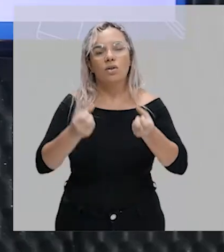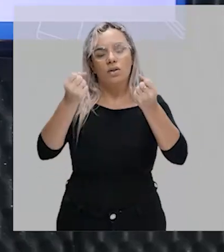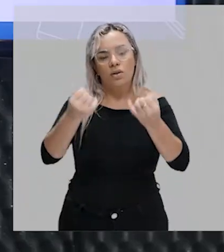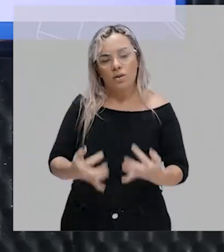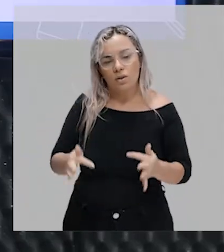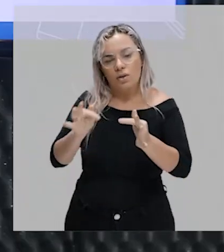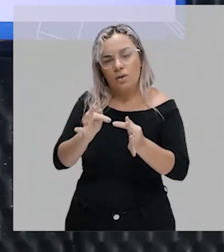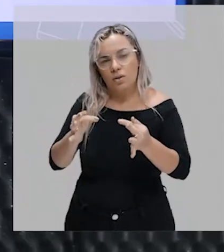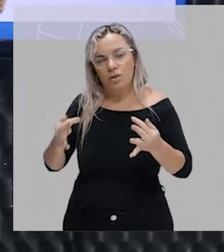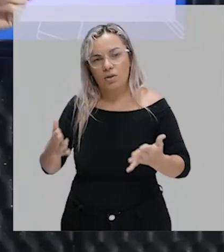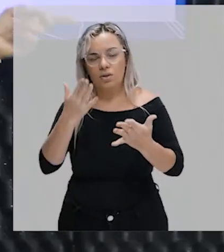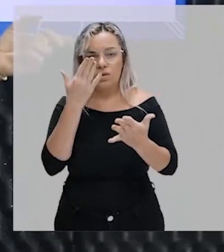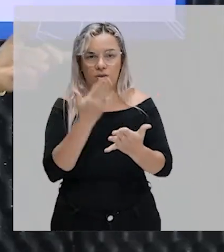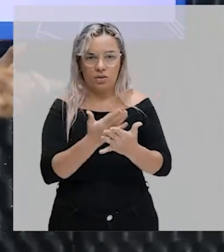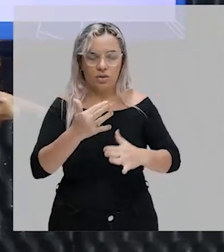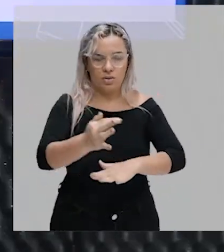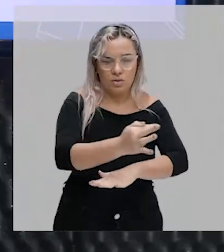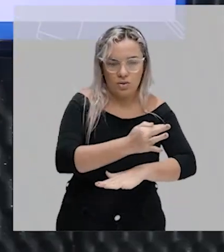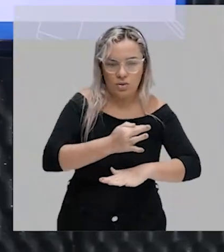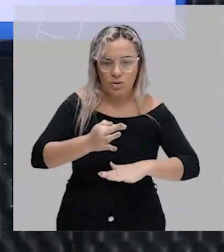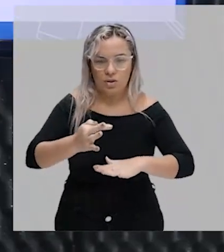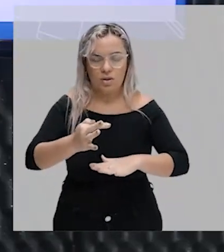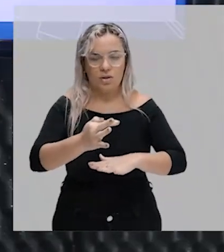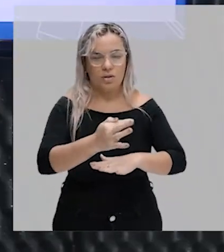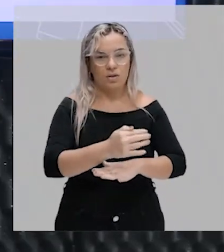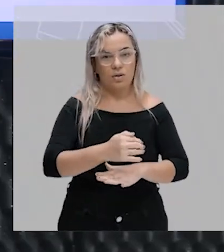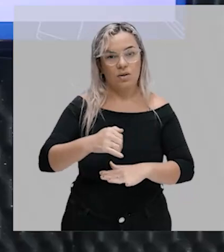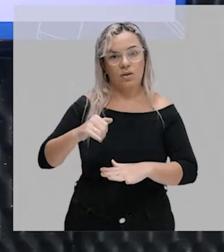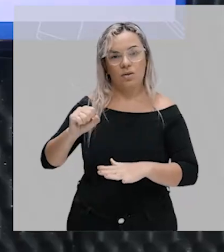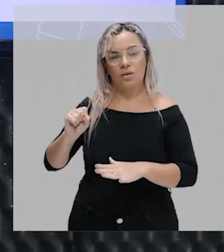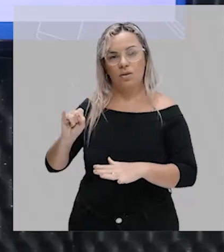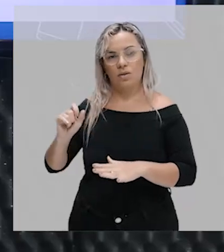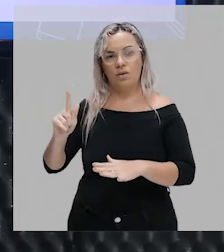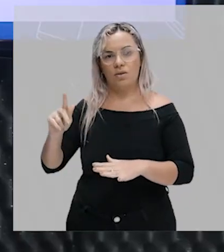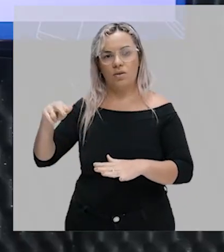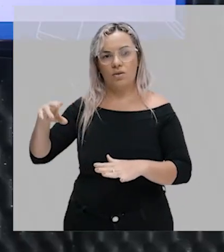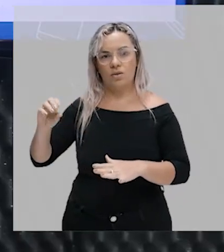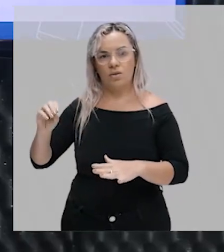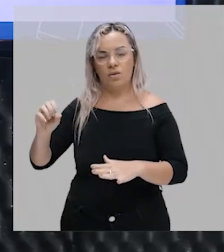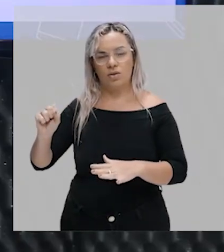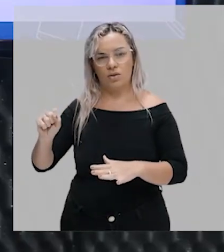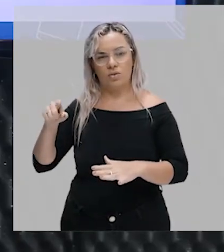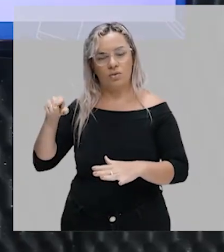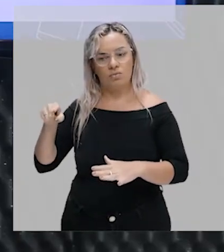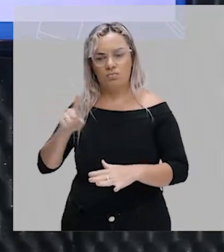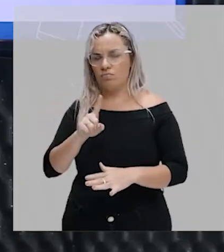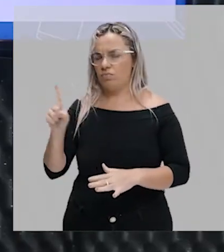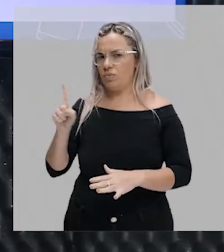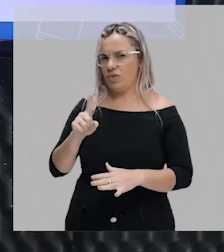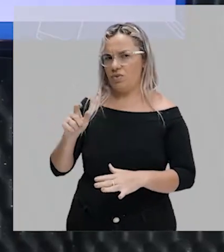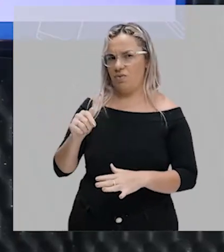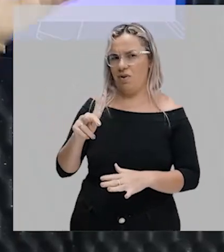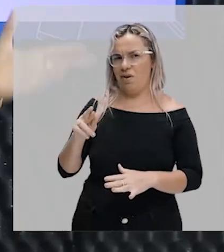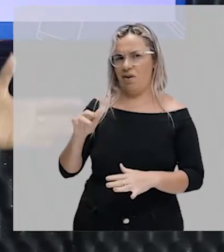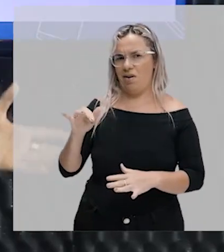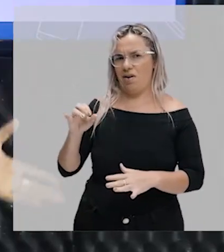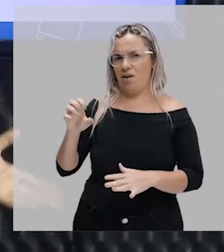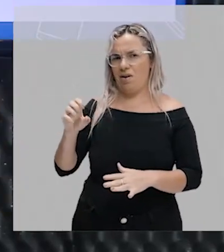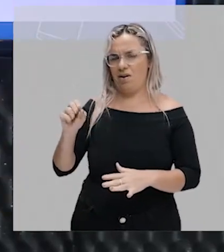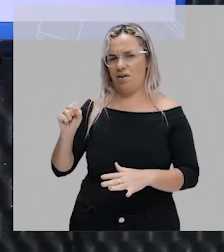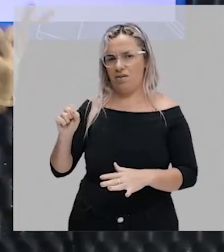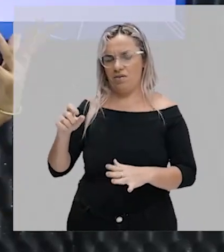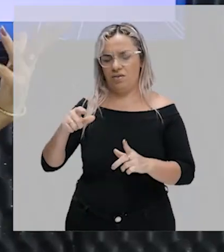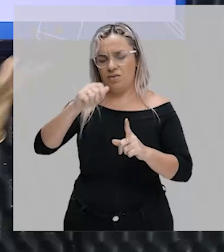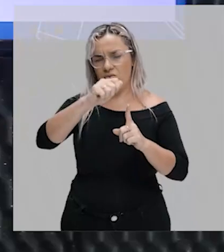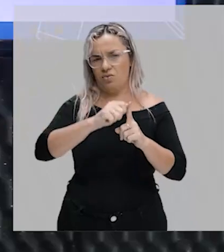das relações formais dos signos. E eu não estou falando de Áries, Touro, Gêmeos, Leão,